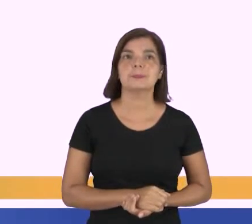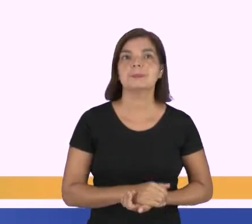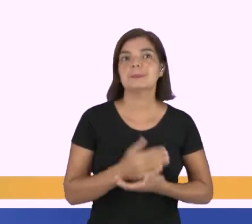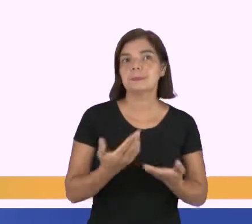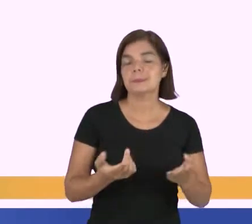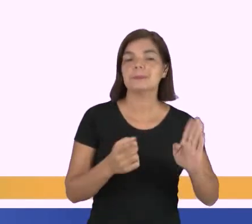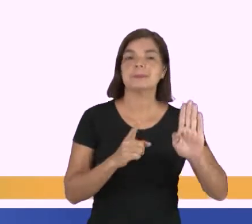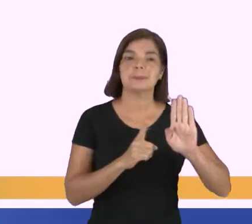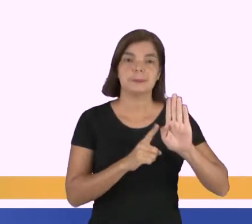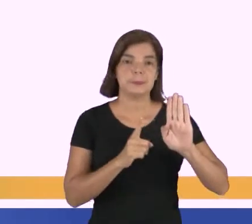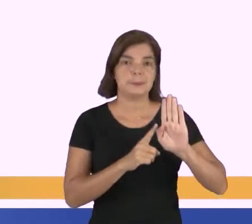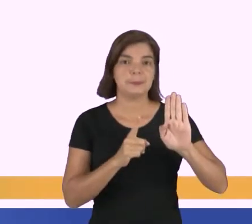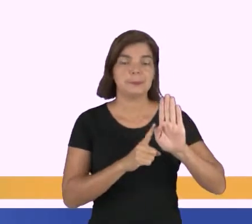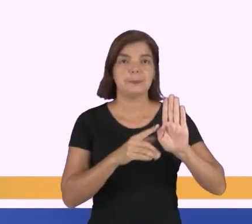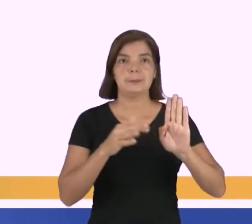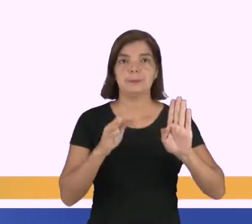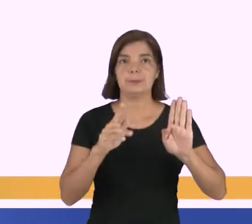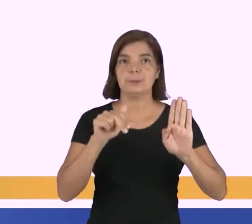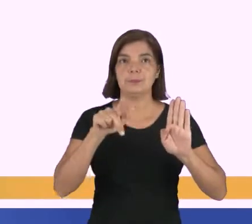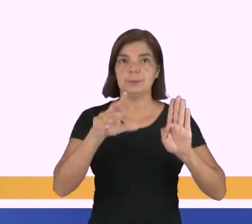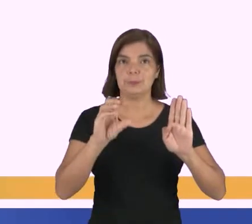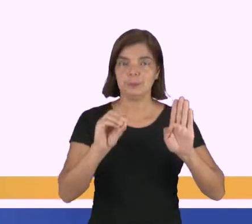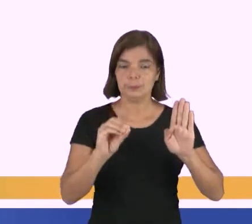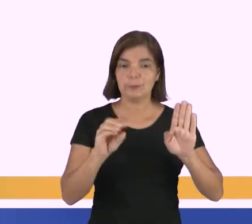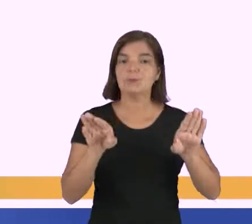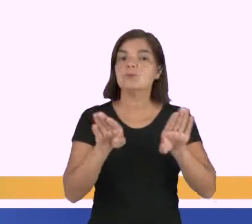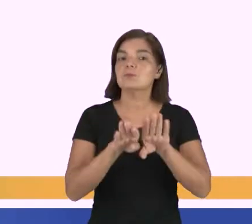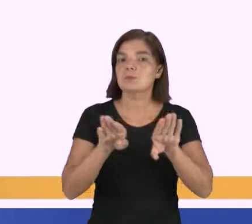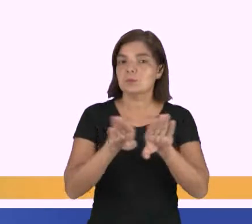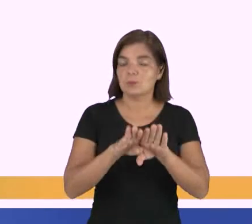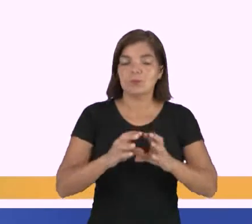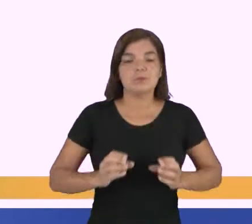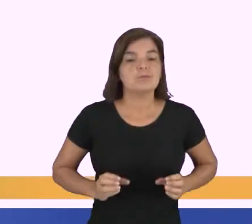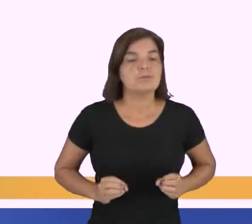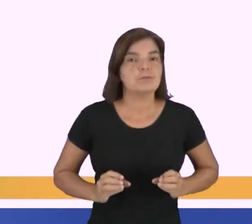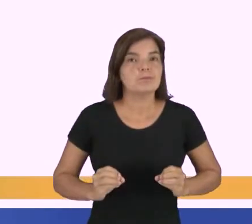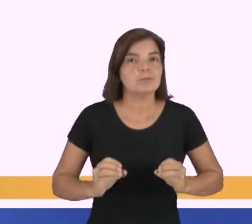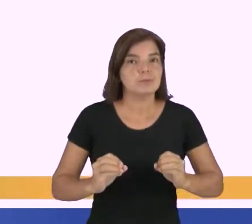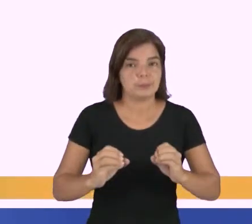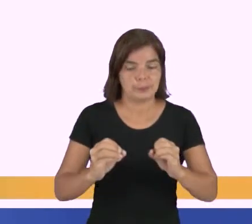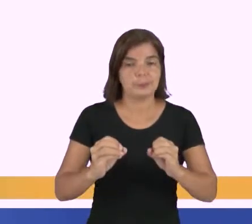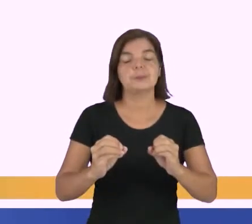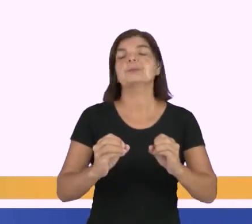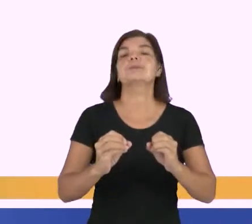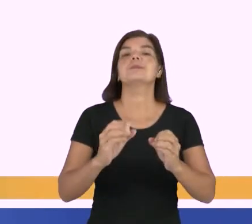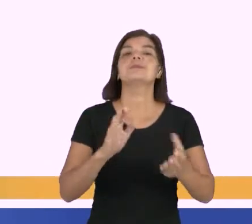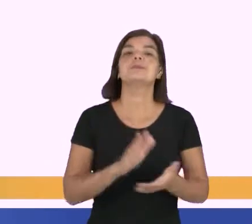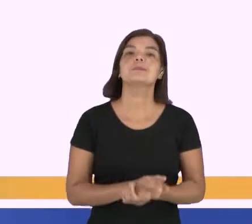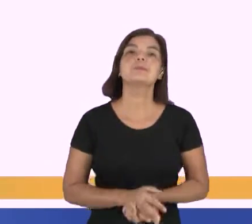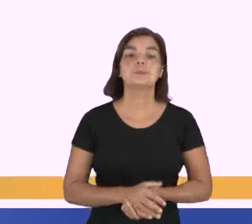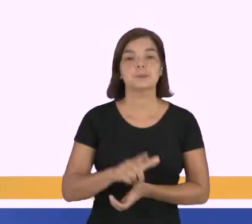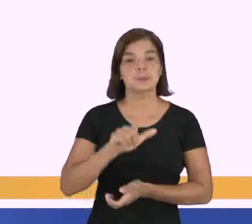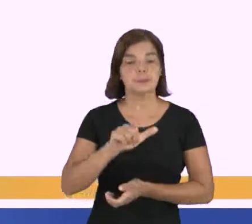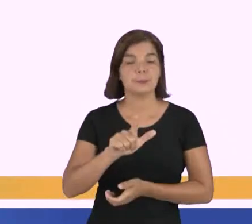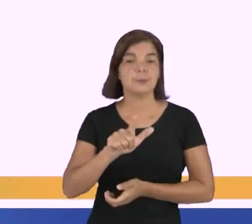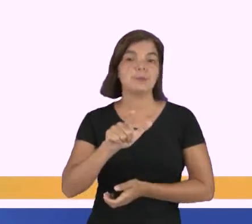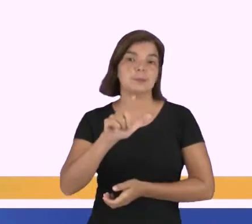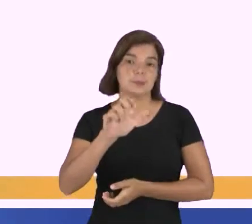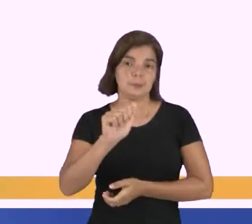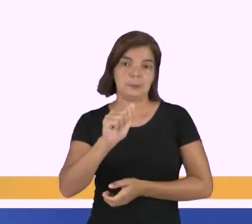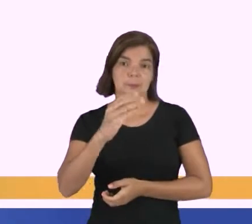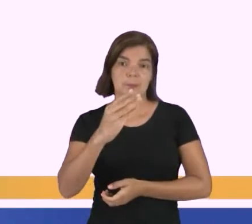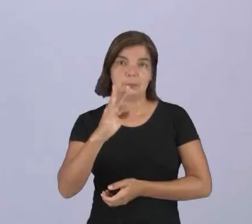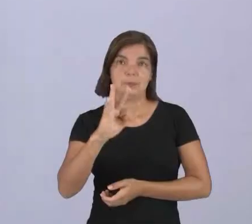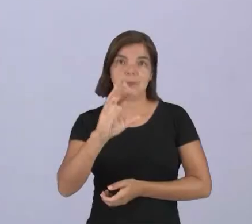Nesse caso, eles são produzidos, né, graças à ação dos fungos, que são classificados aí como as